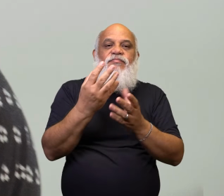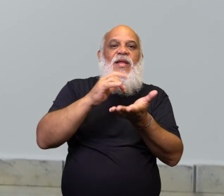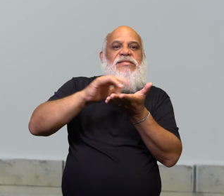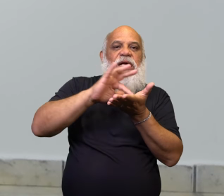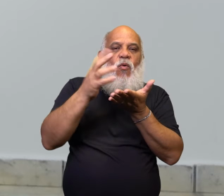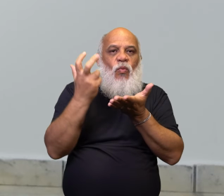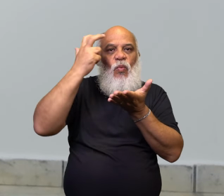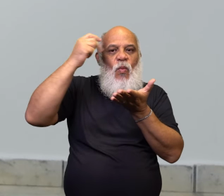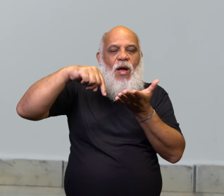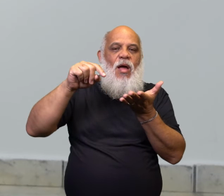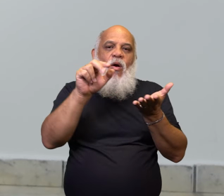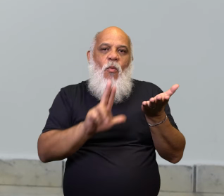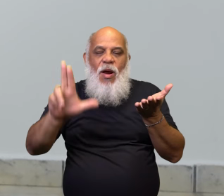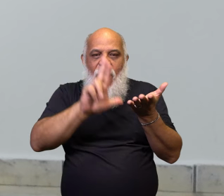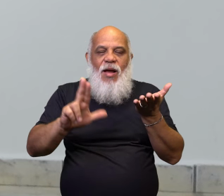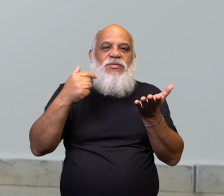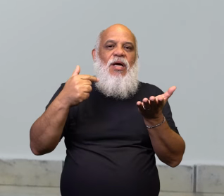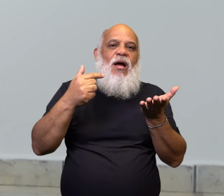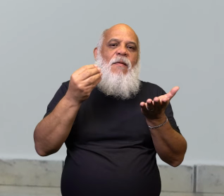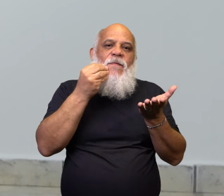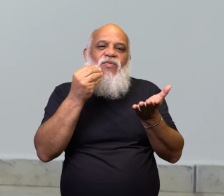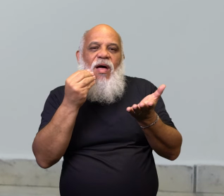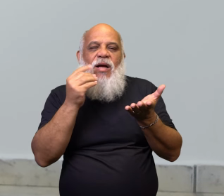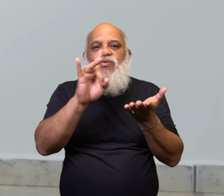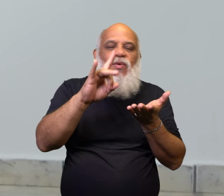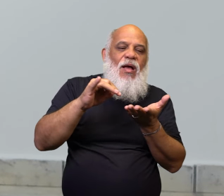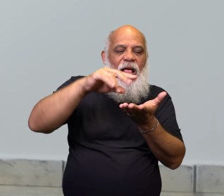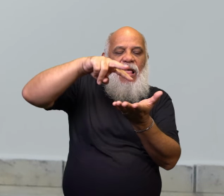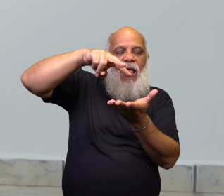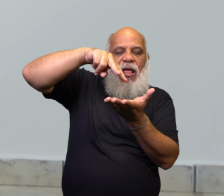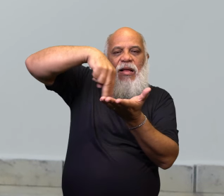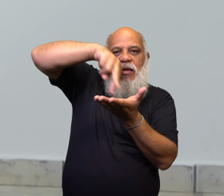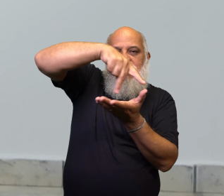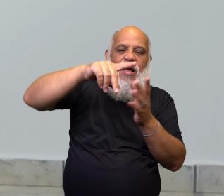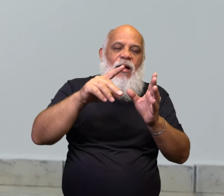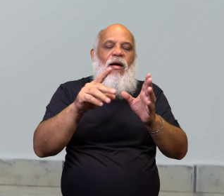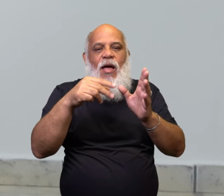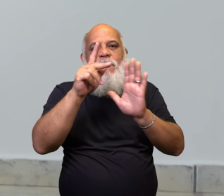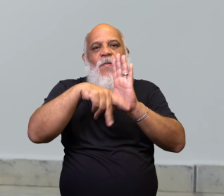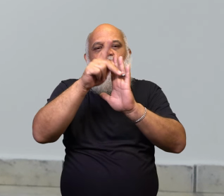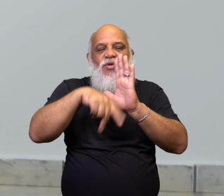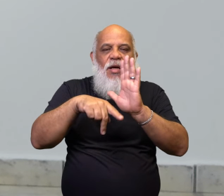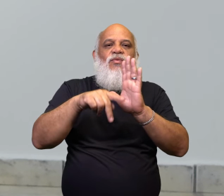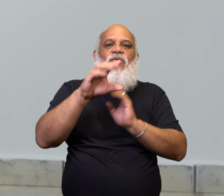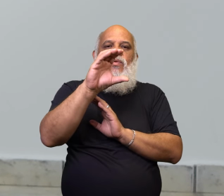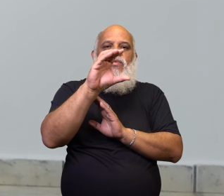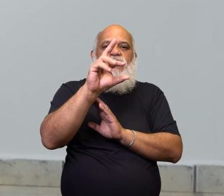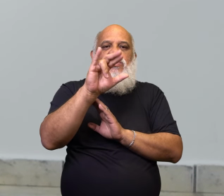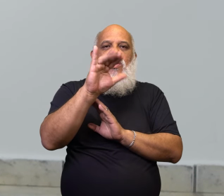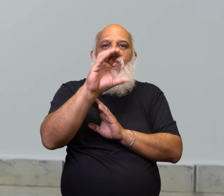de Janeiro. Tivemos essa oportunidade de dançar um projeto circo que tínhamos na nossa